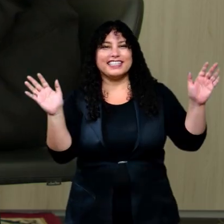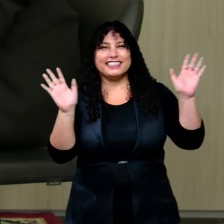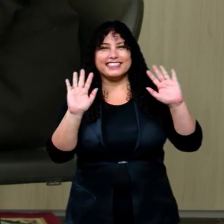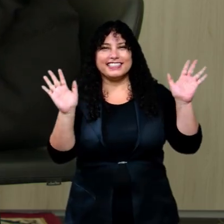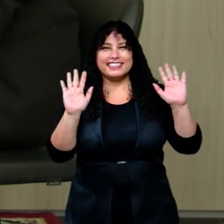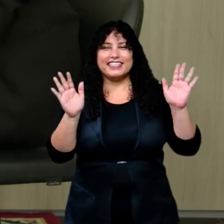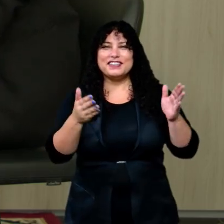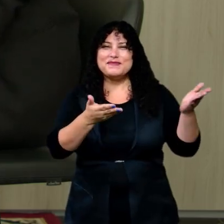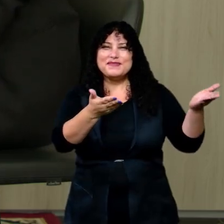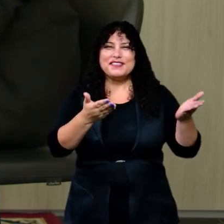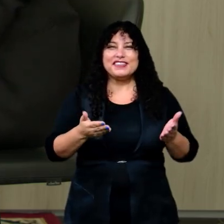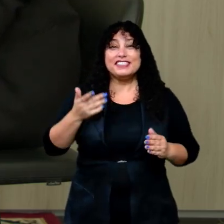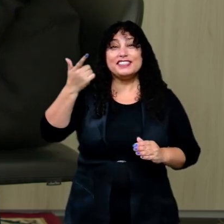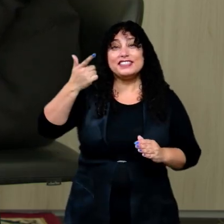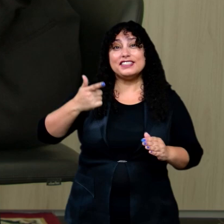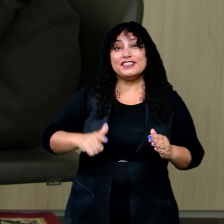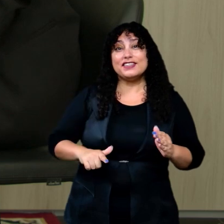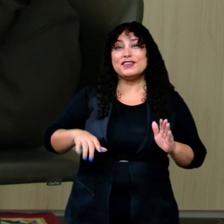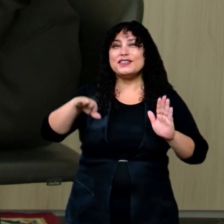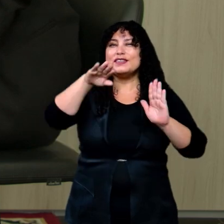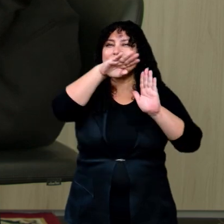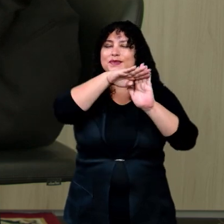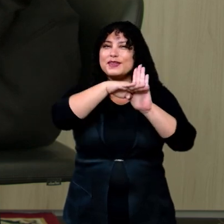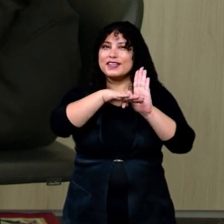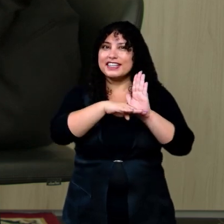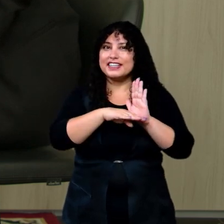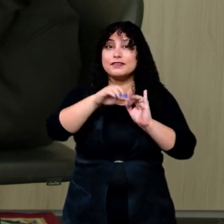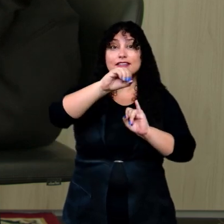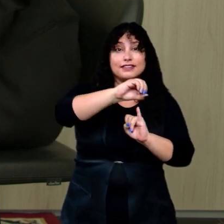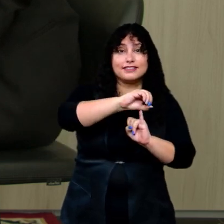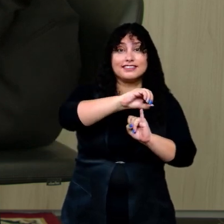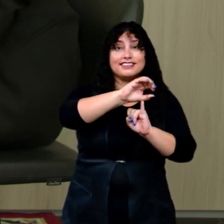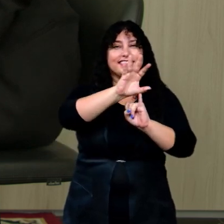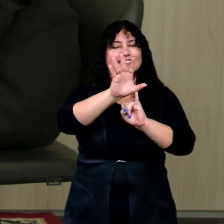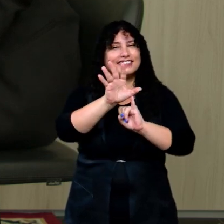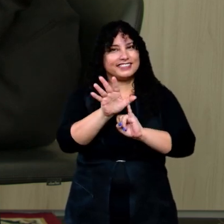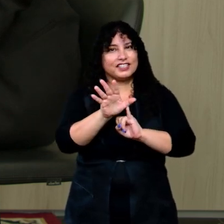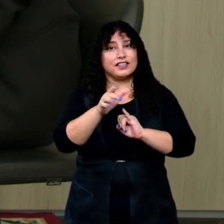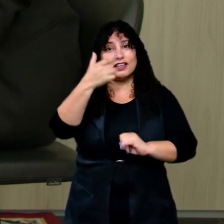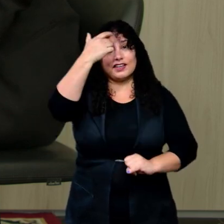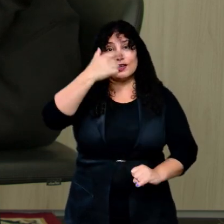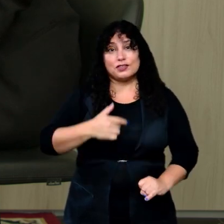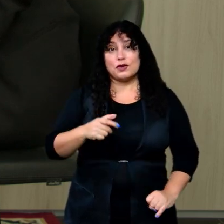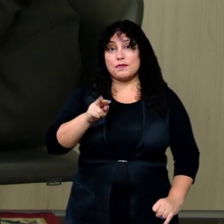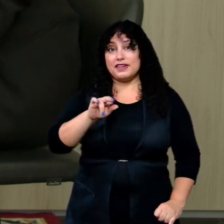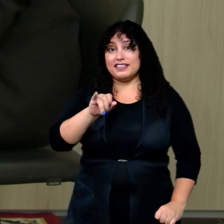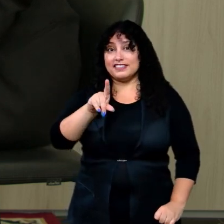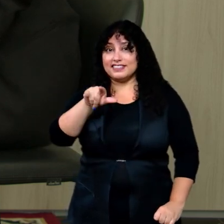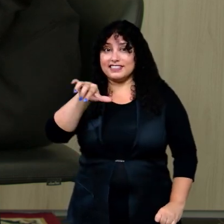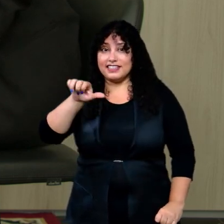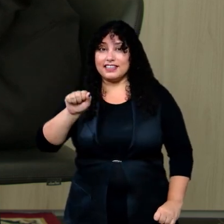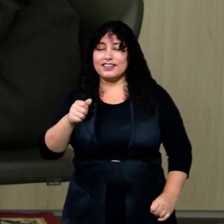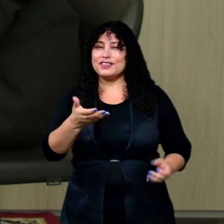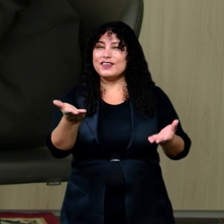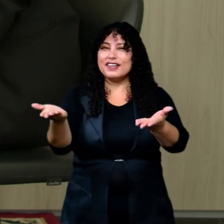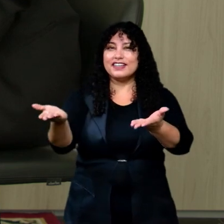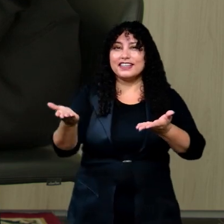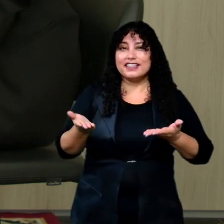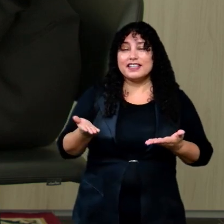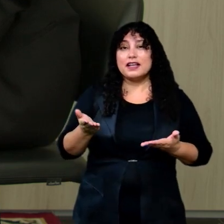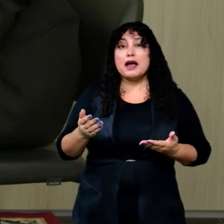Olá, bem-vindos a mais uma edição do programa Estação IFB. Eu sou Priscila Vidor e hoje eu estou recebendo